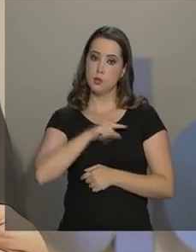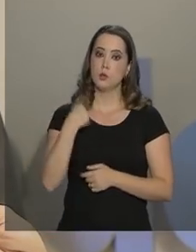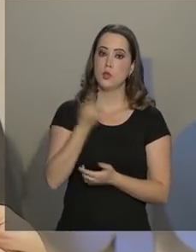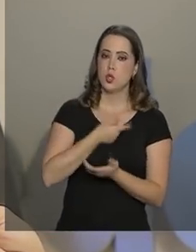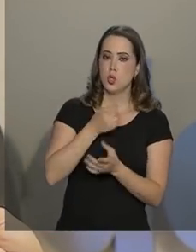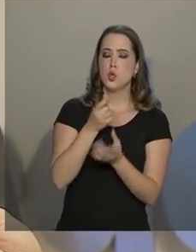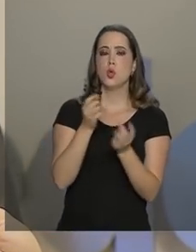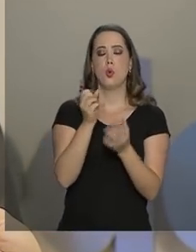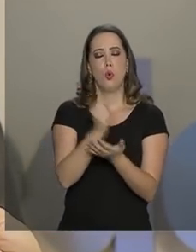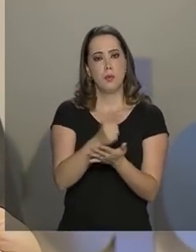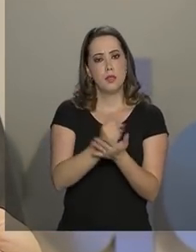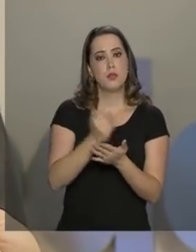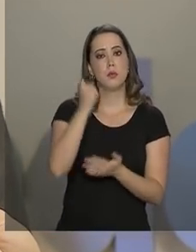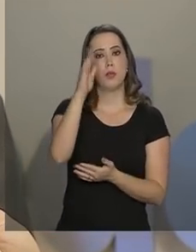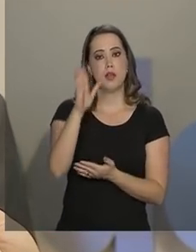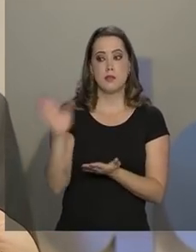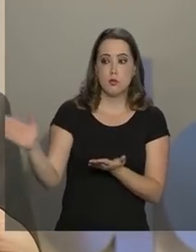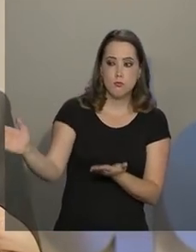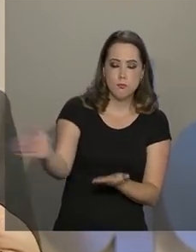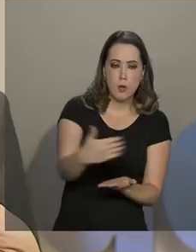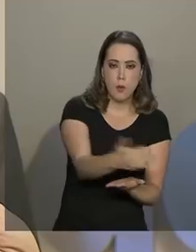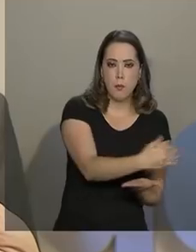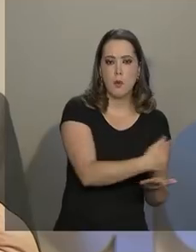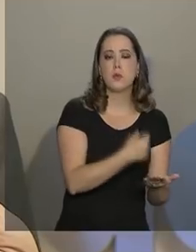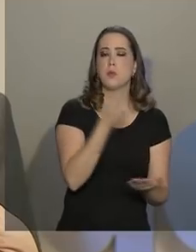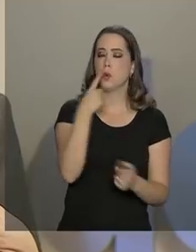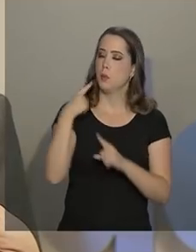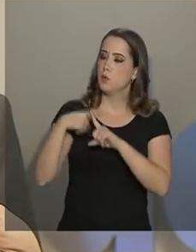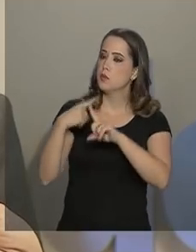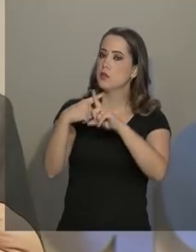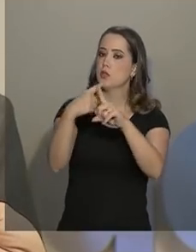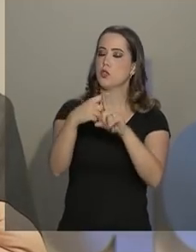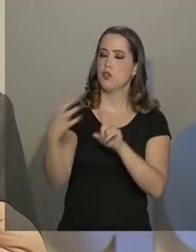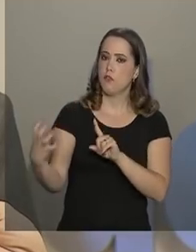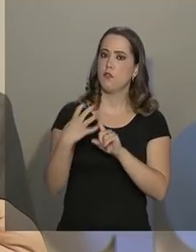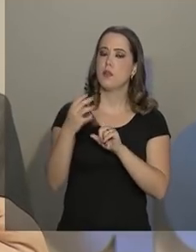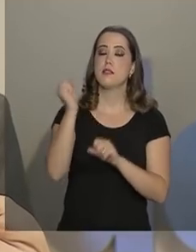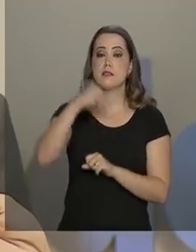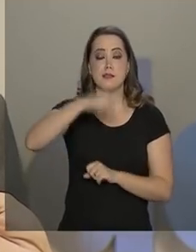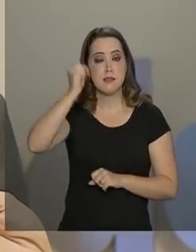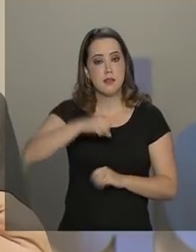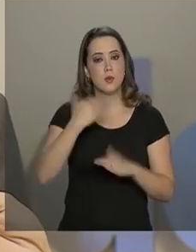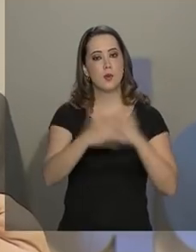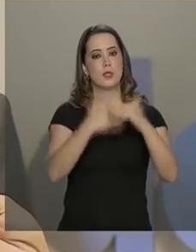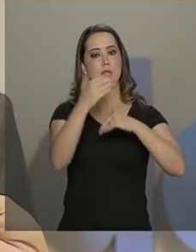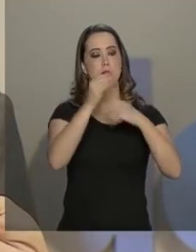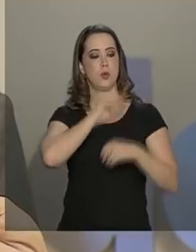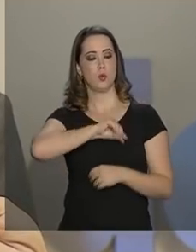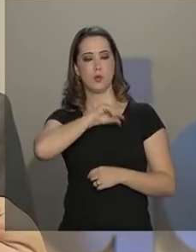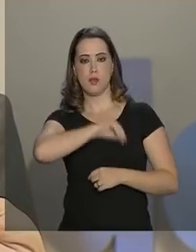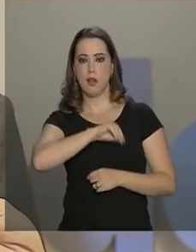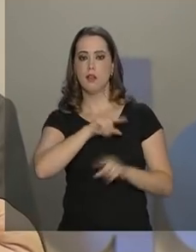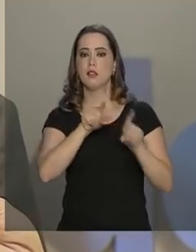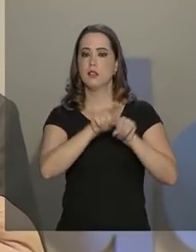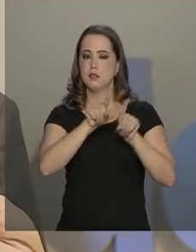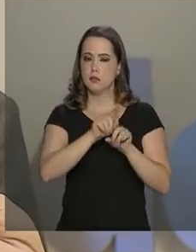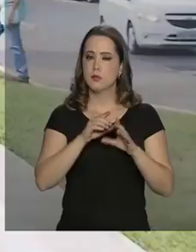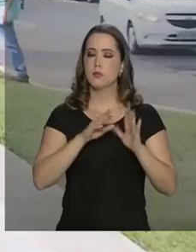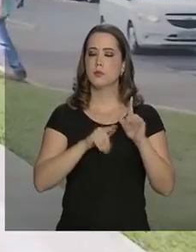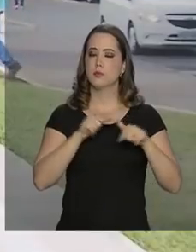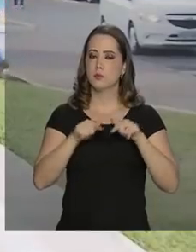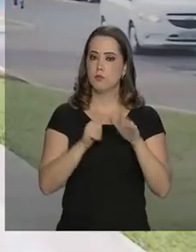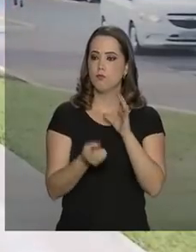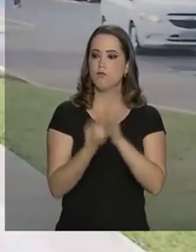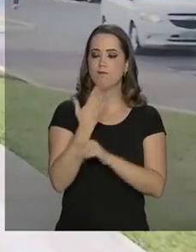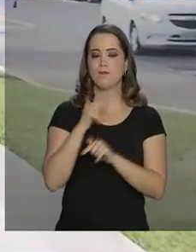a tributação eh recebe esse efeito como positivo e há uma interferência sim da do crescimento da renda e do emprego na